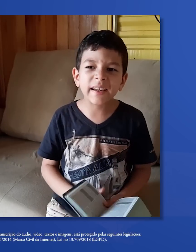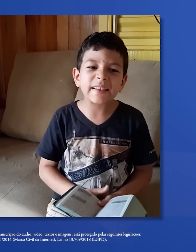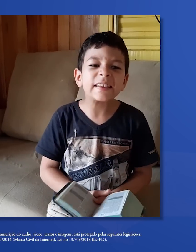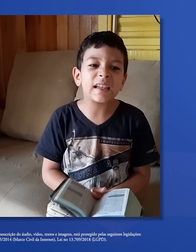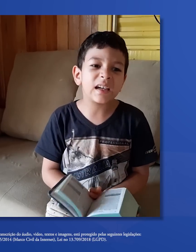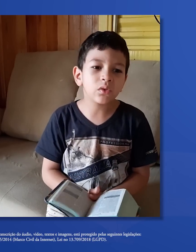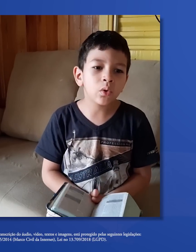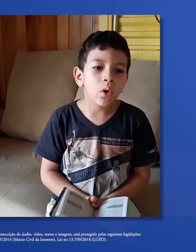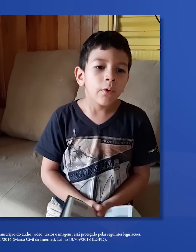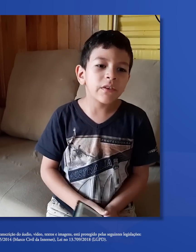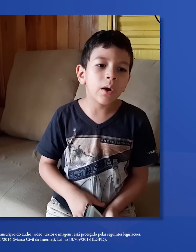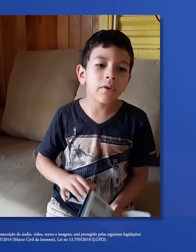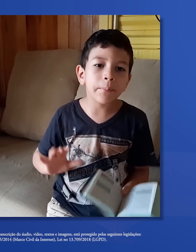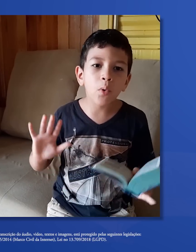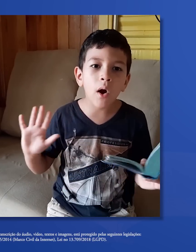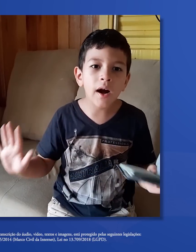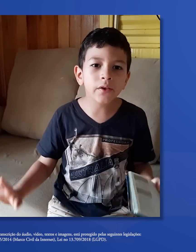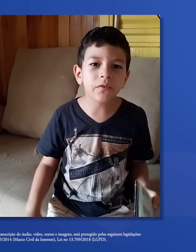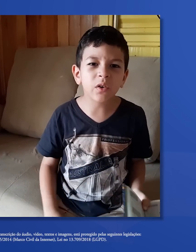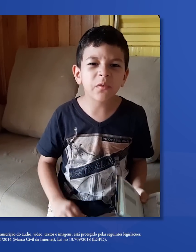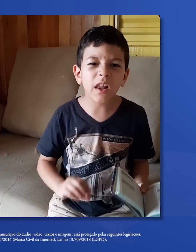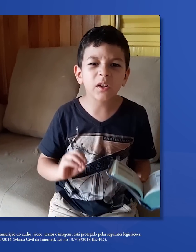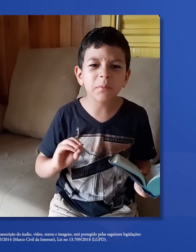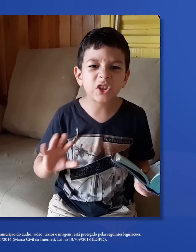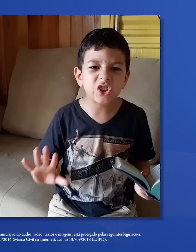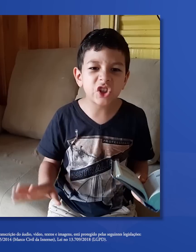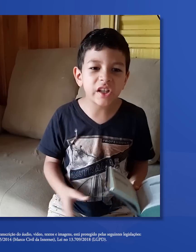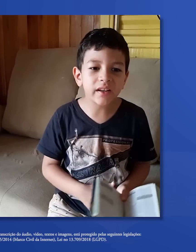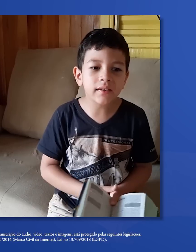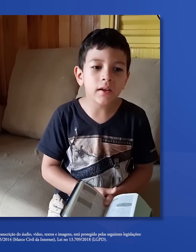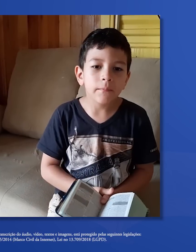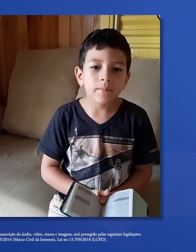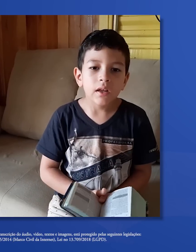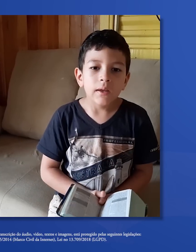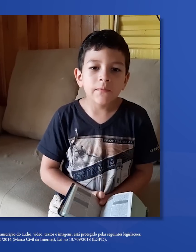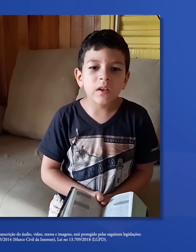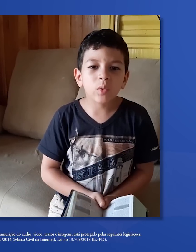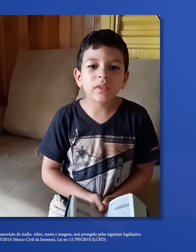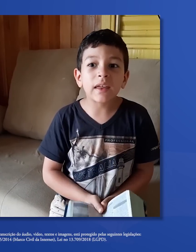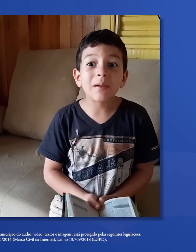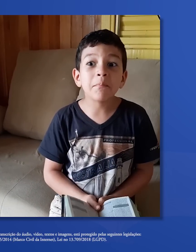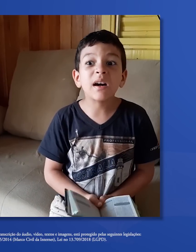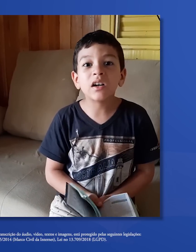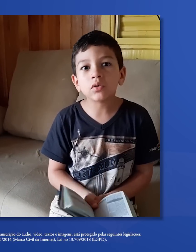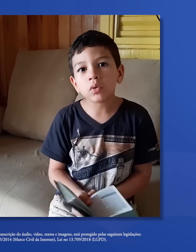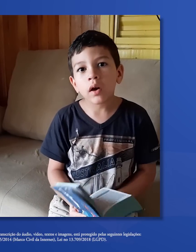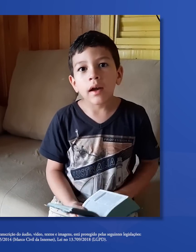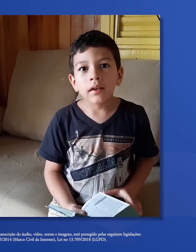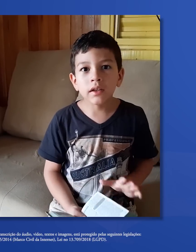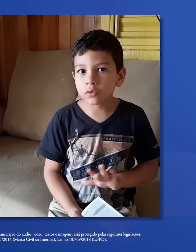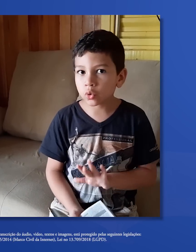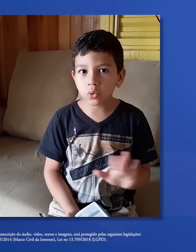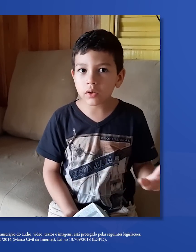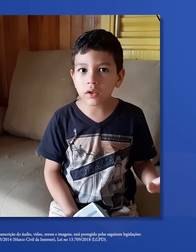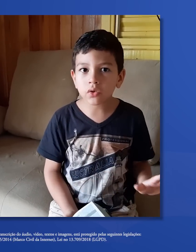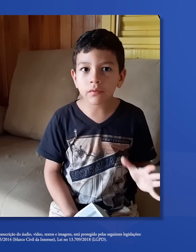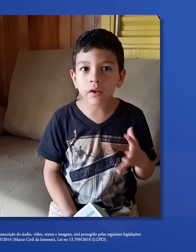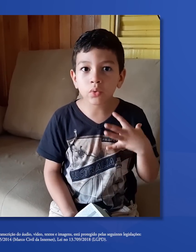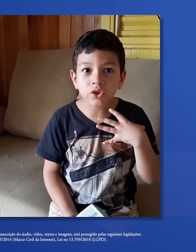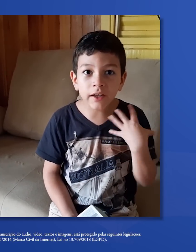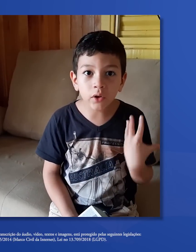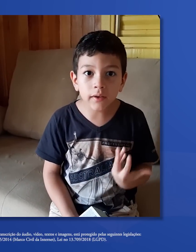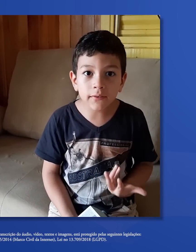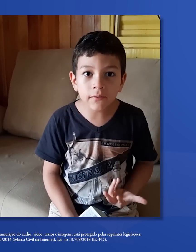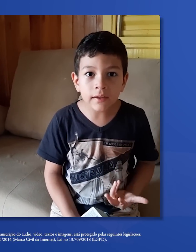ficam gritando, ficam empurrando, ficam falando mentiras, ficam teimando, e tudo isso